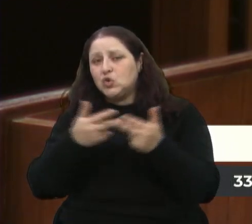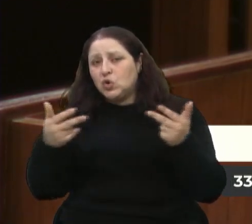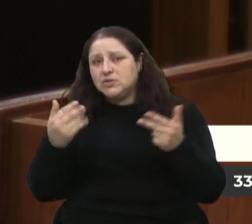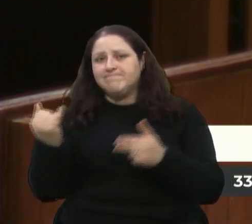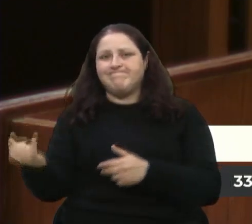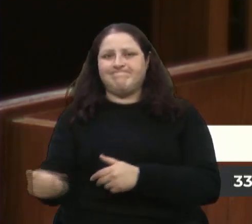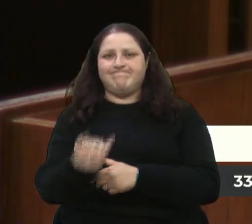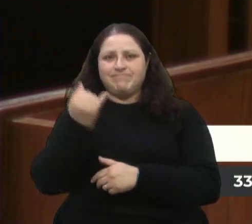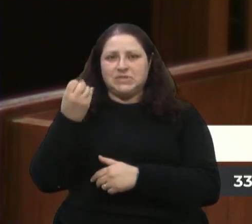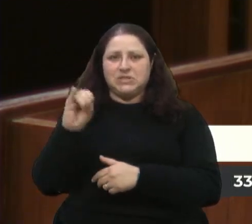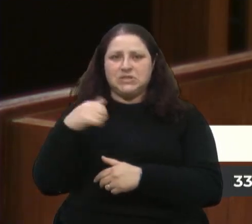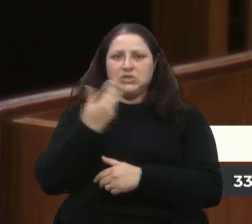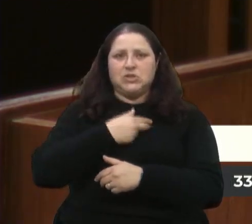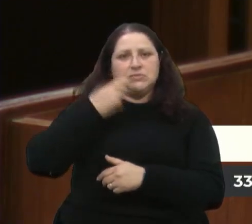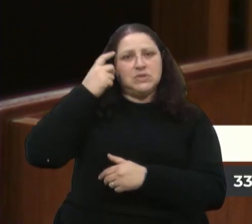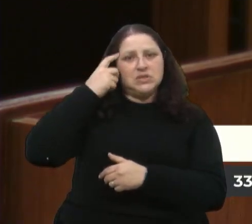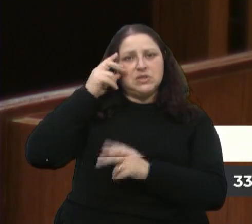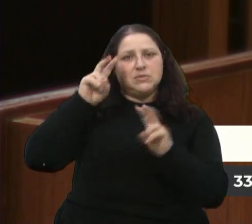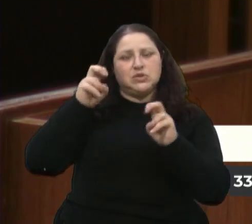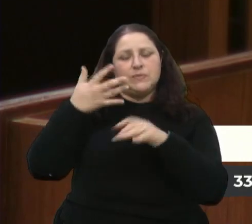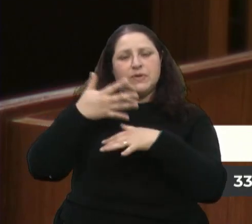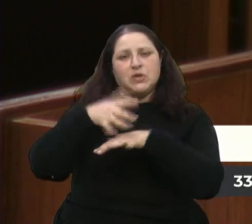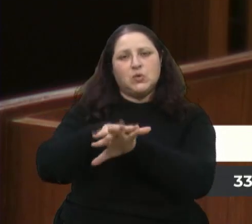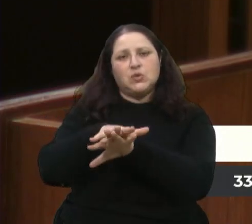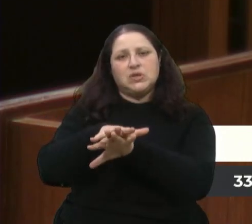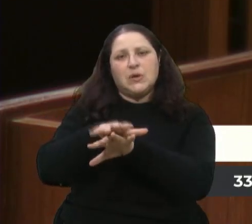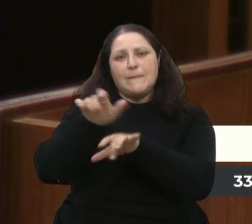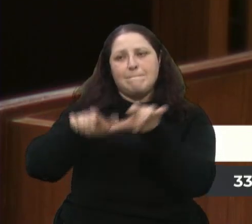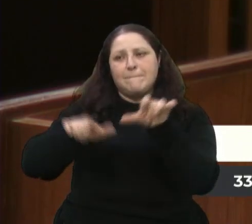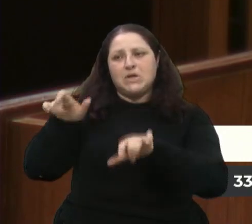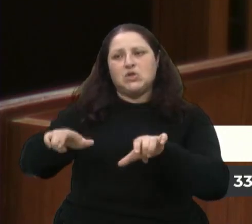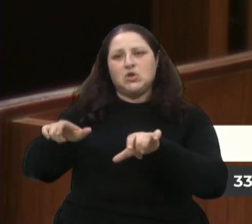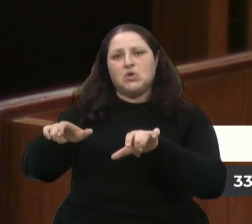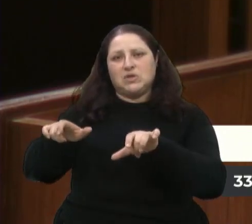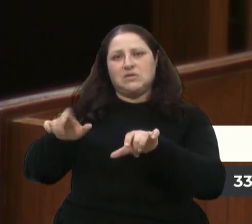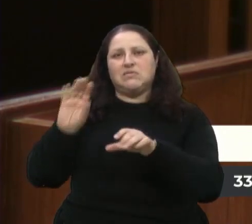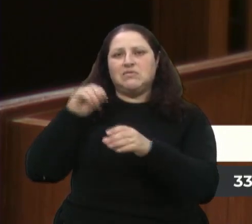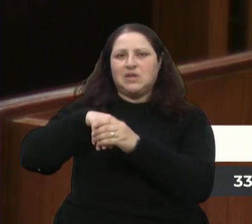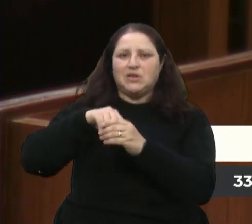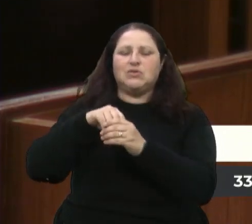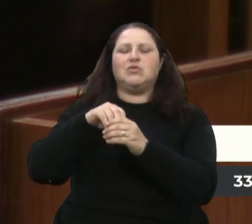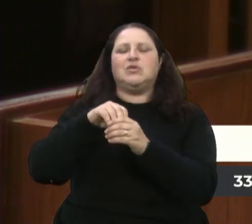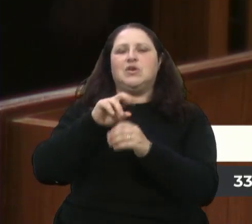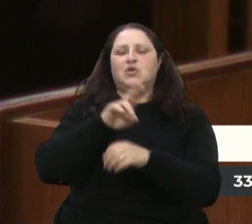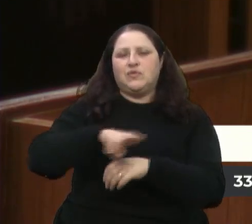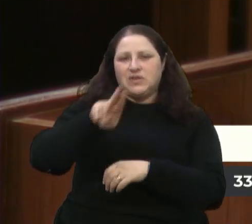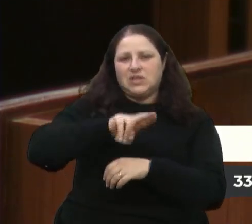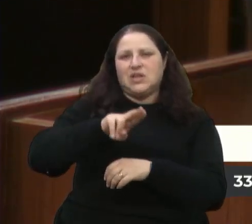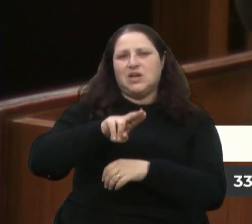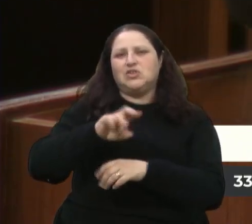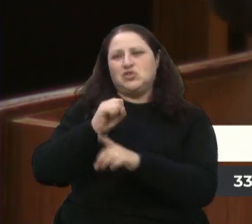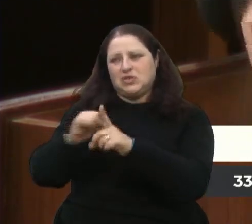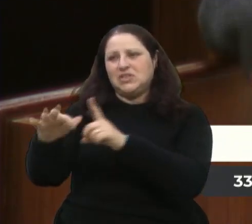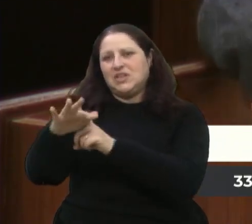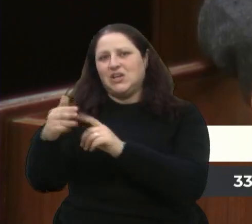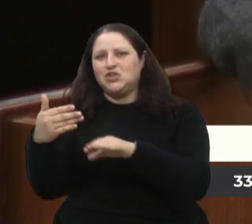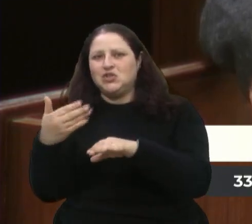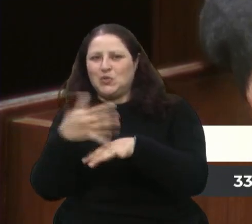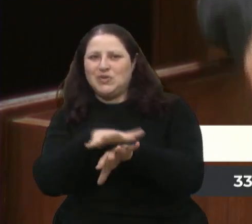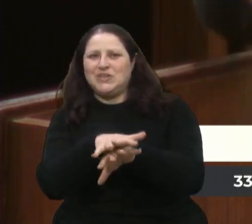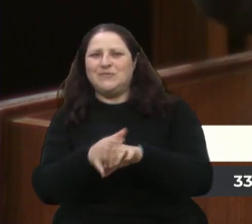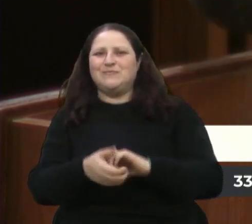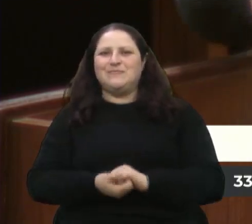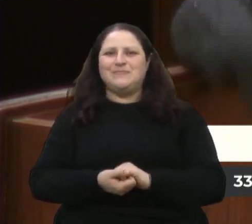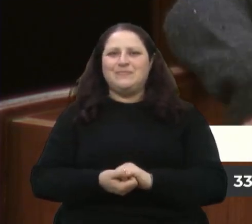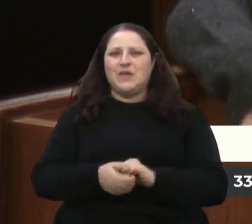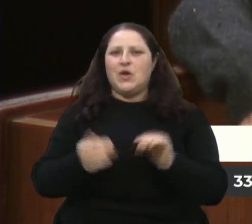importante se a gente pensar na inclusão das pessoas da nossa sociedade. E concordo com